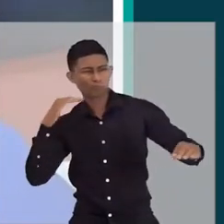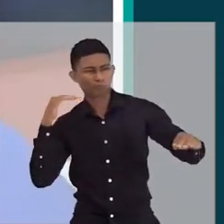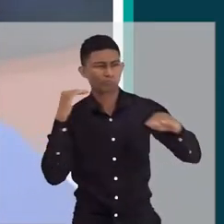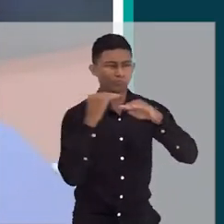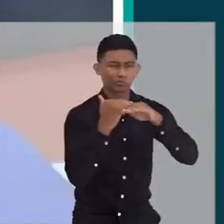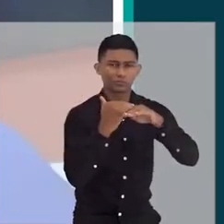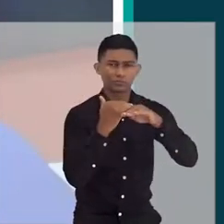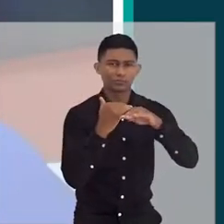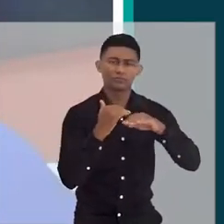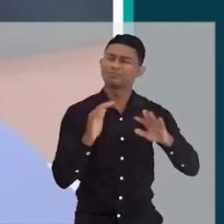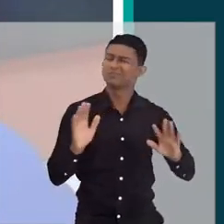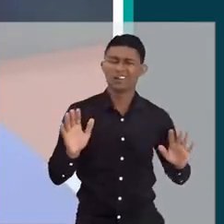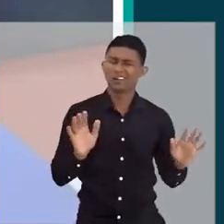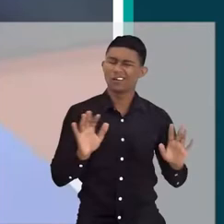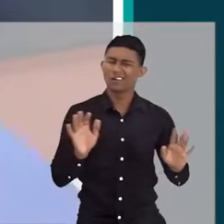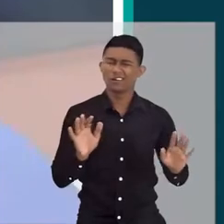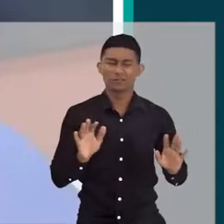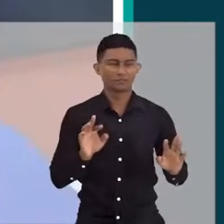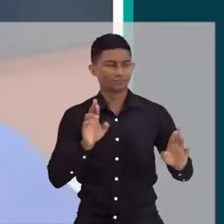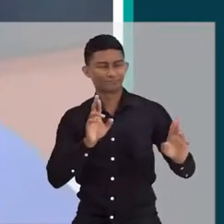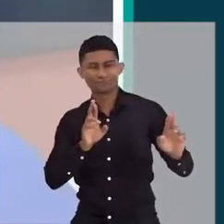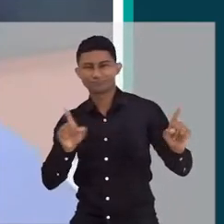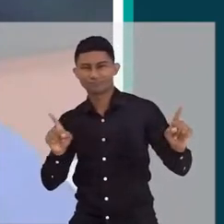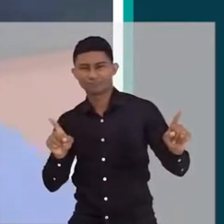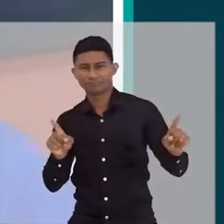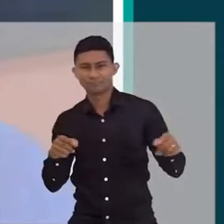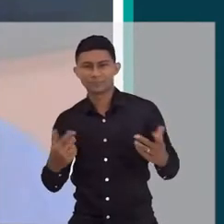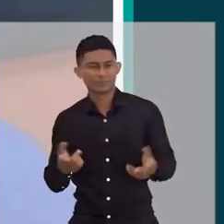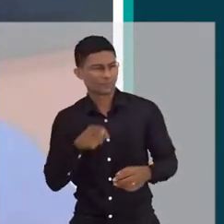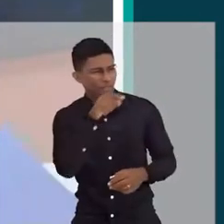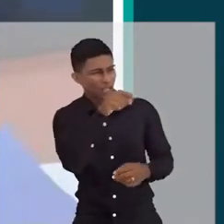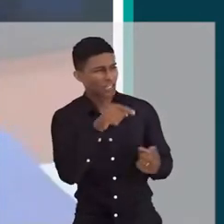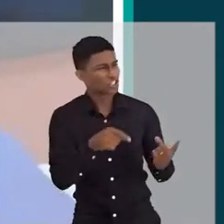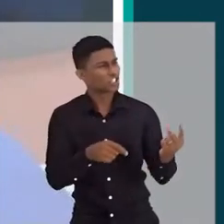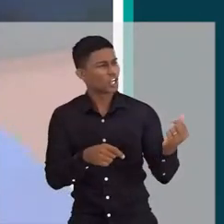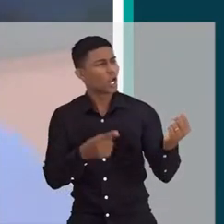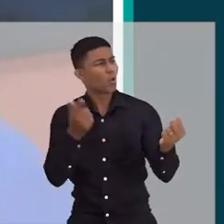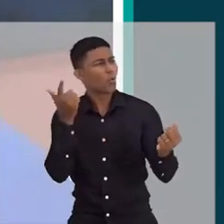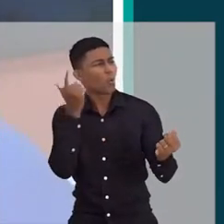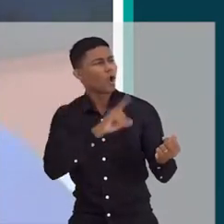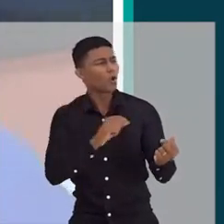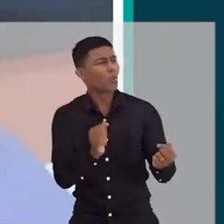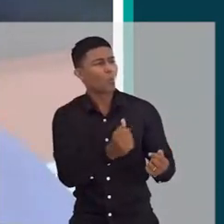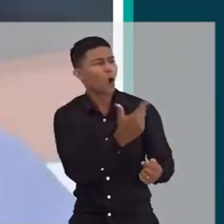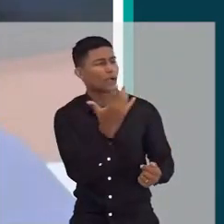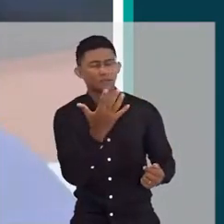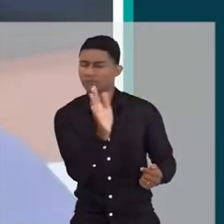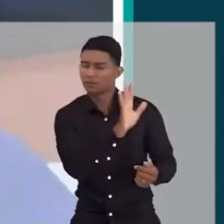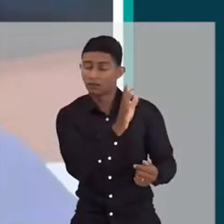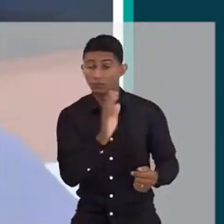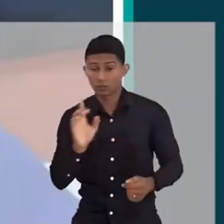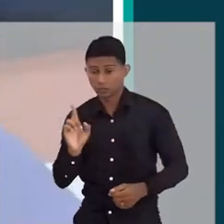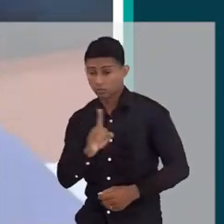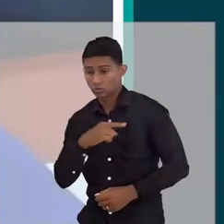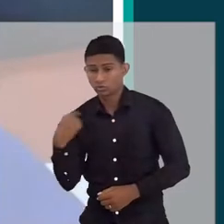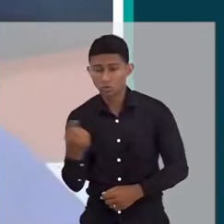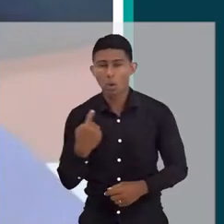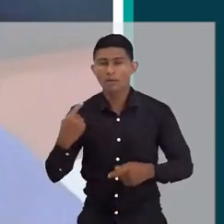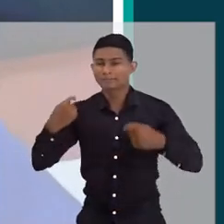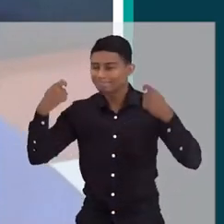influenciador, do criador de conteúdo branco, porque não é sobre isso. Não é sobre o quanto ele ganha, mas é sobre o quanto